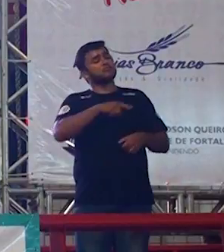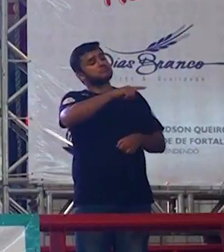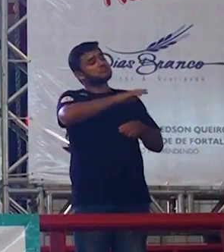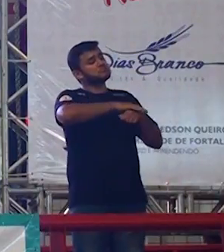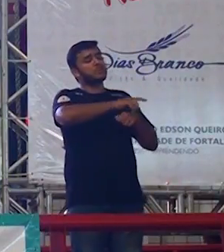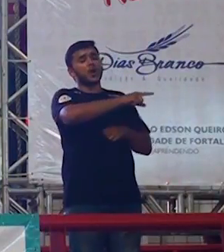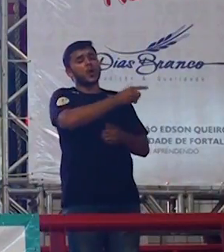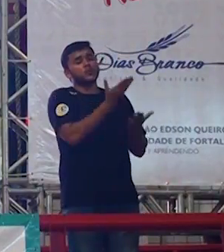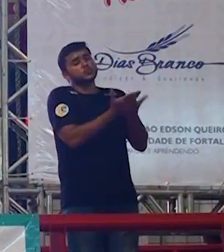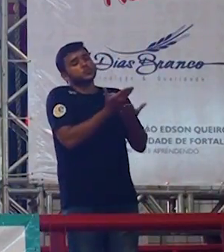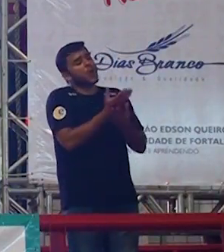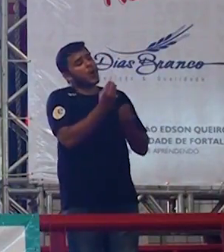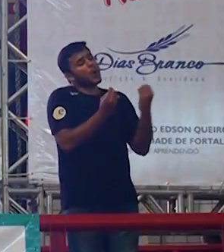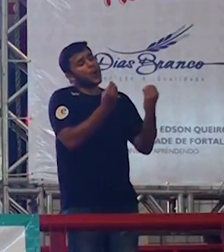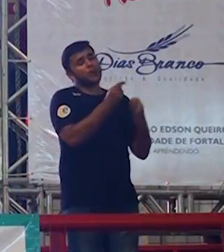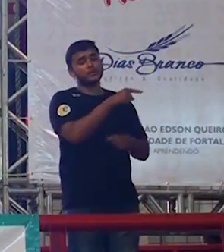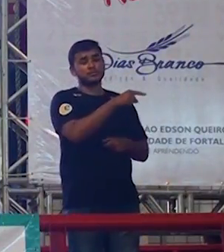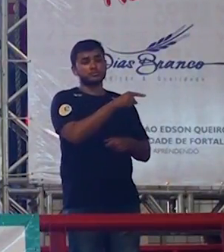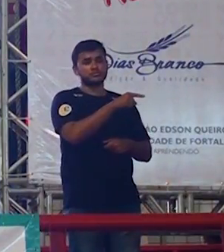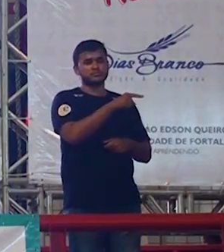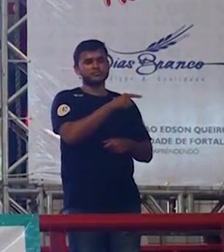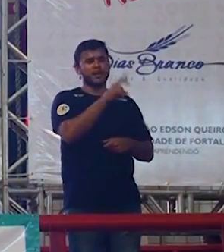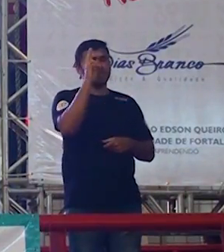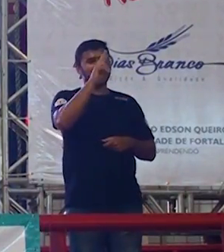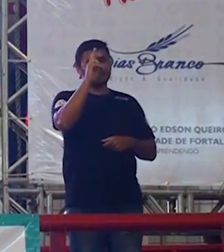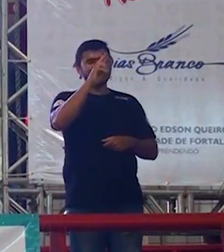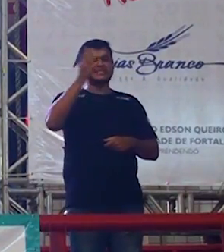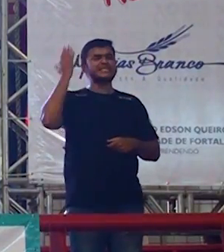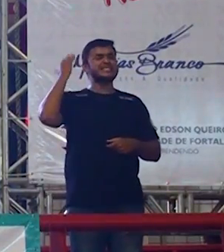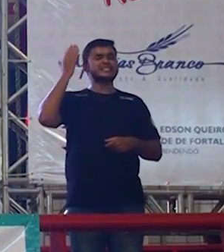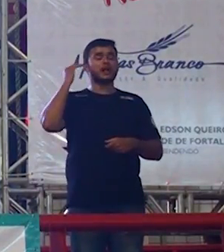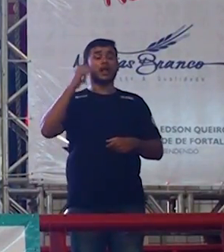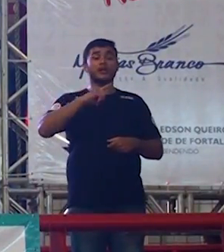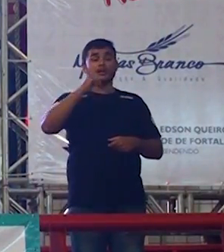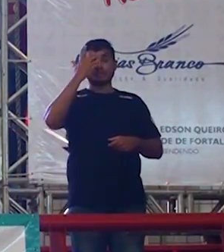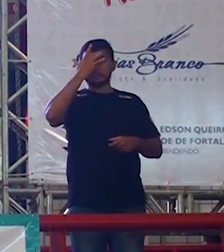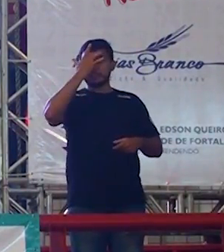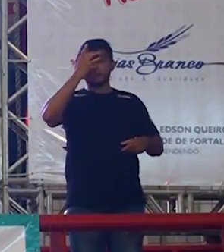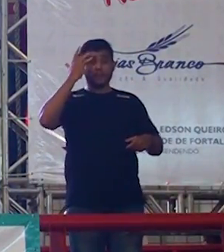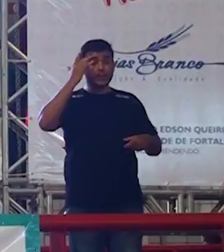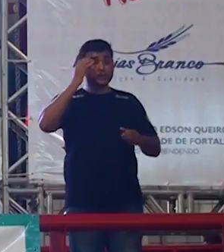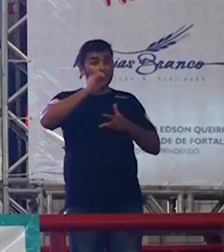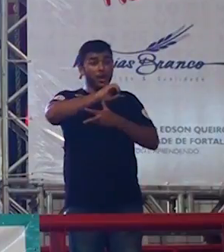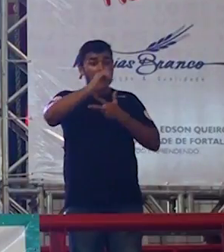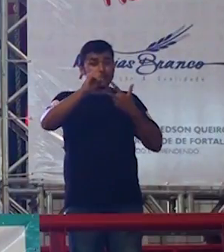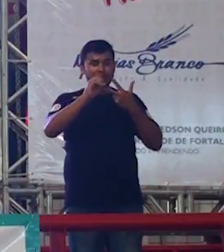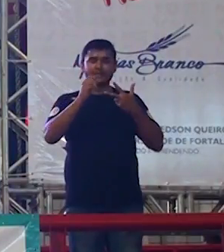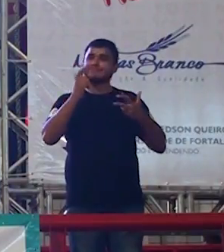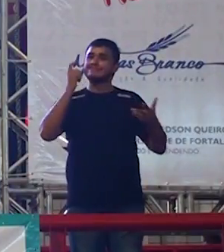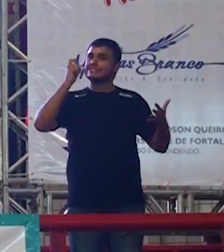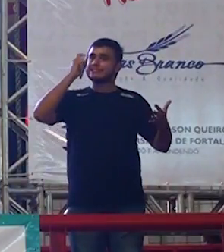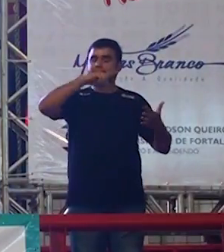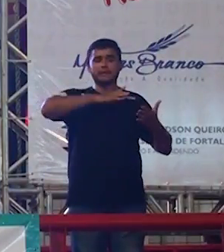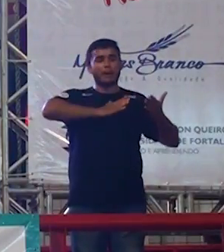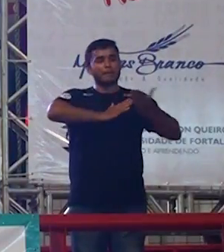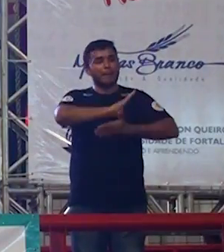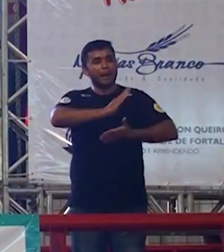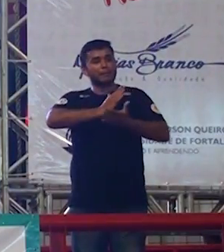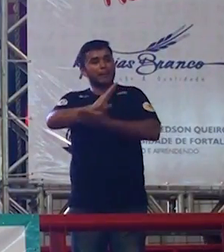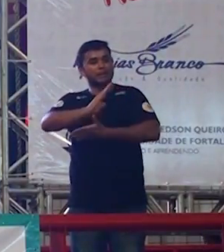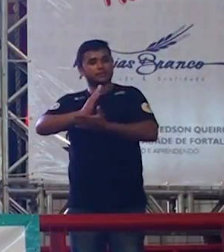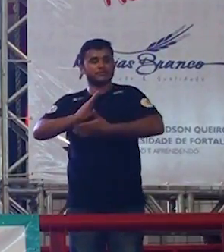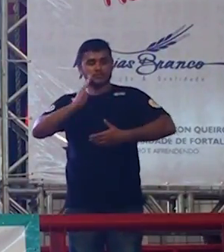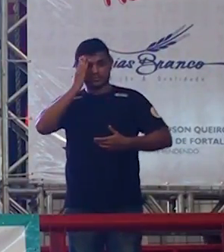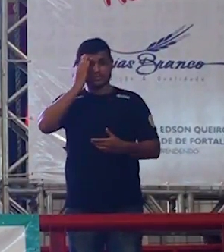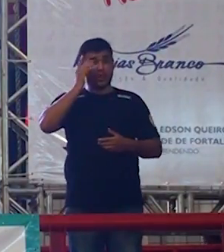17 anos, era na época das específicas, quase ninguém passava da primeira vez no Enem, ou